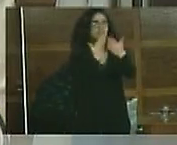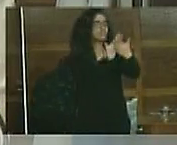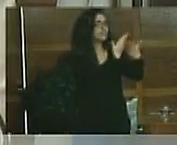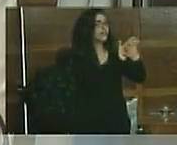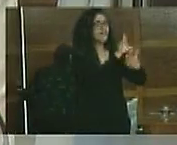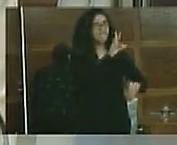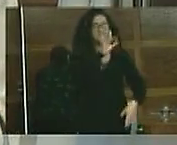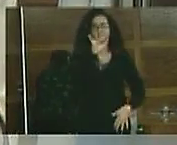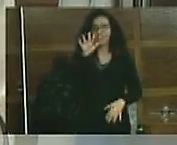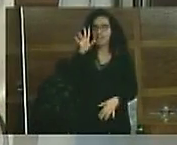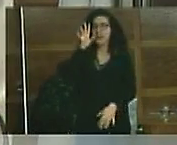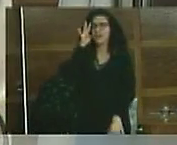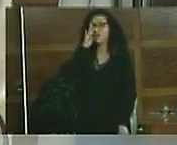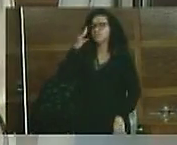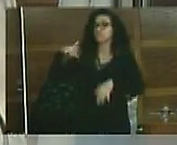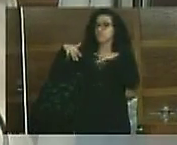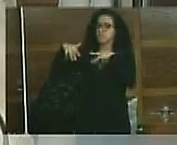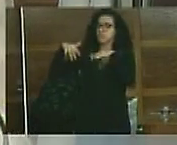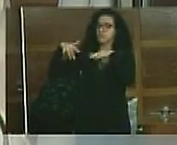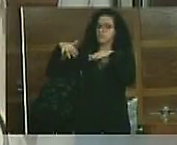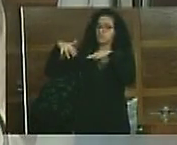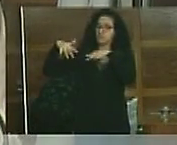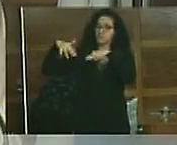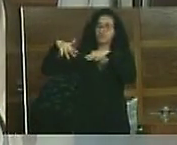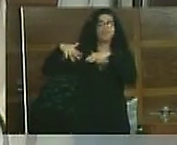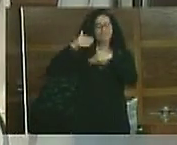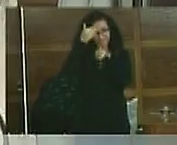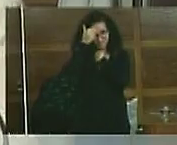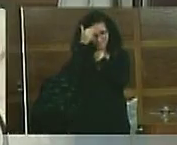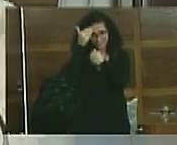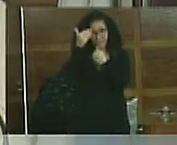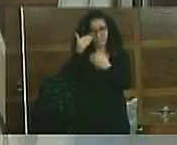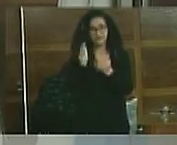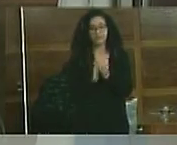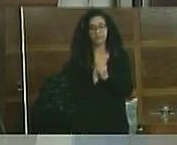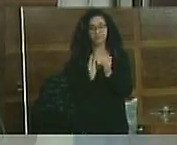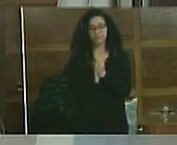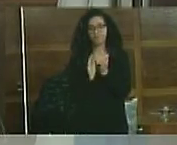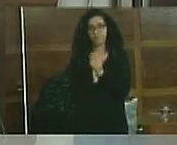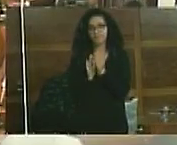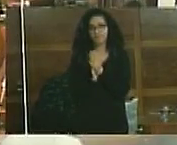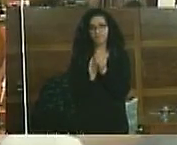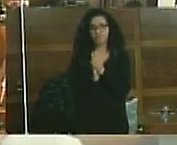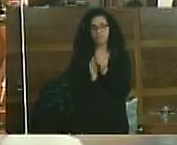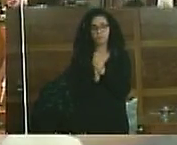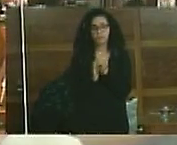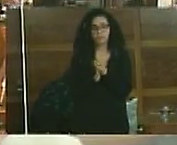nos surpreender com o patriotismo. Muito obrigada.